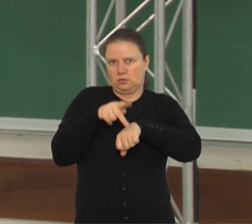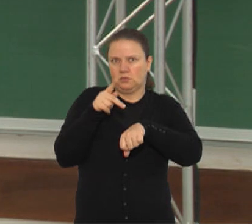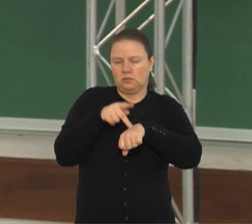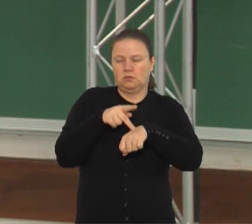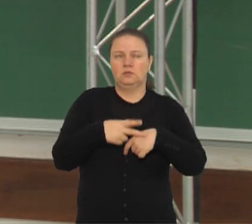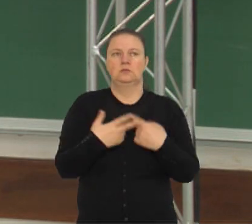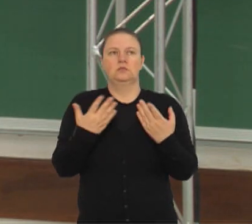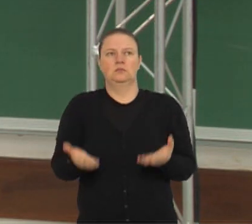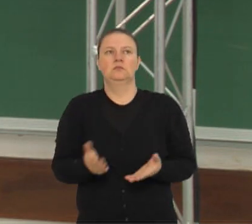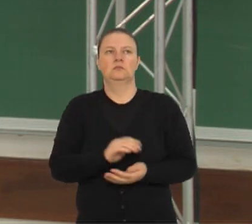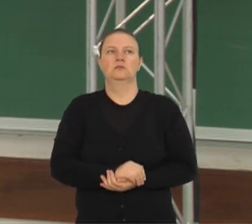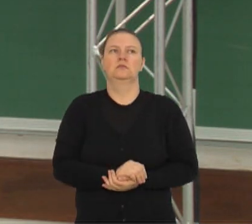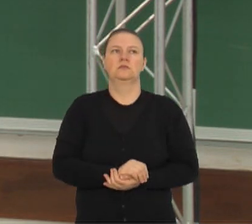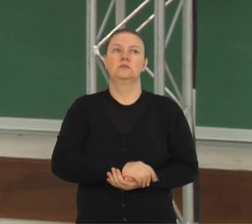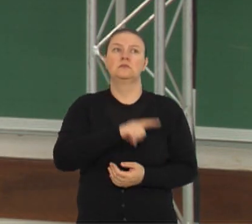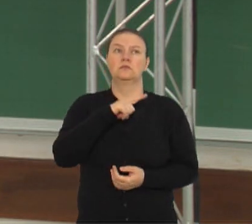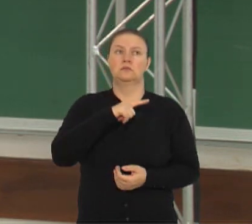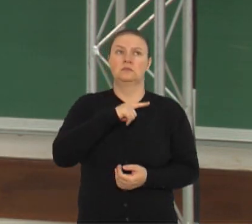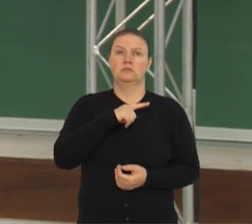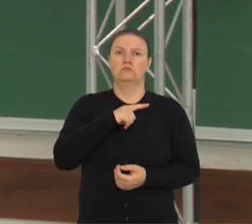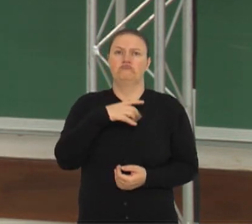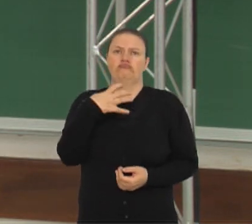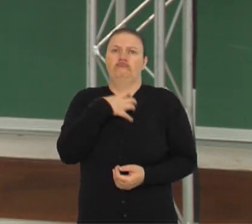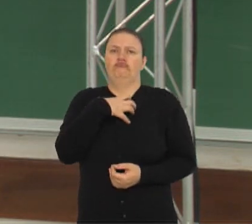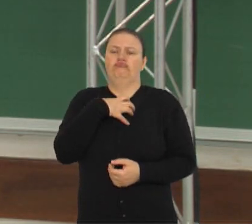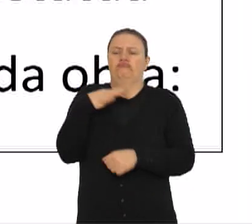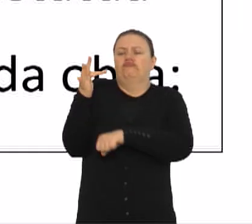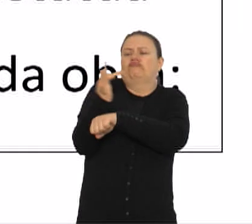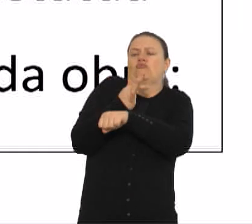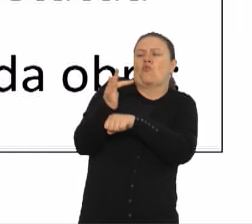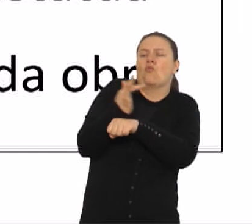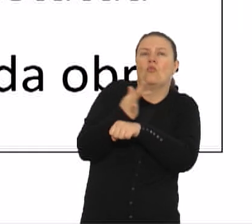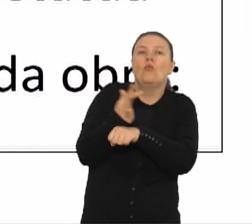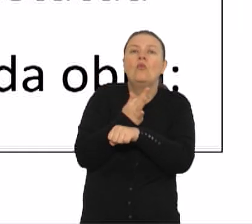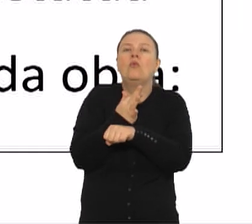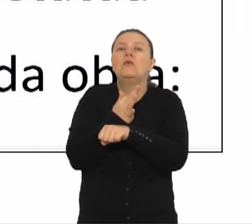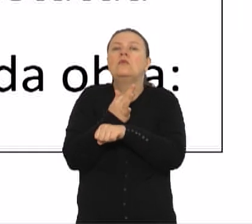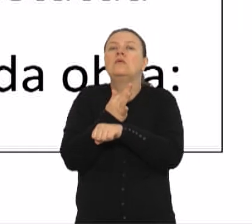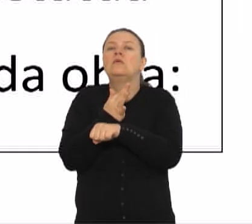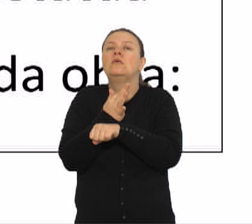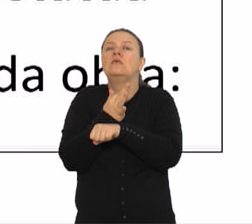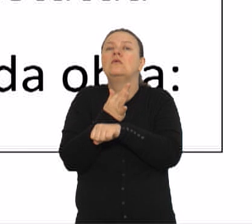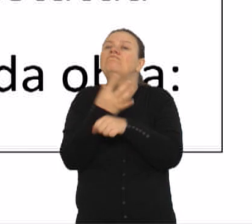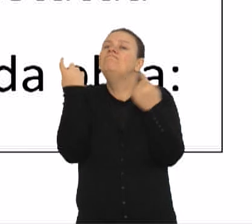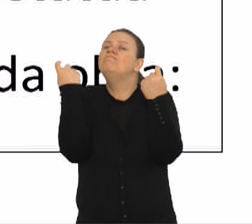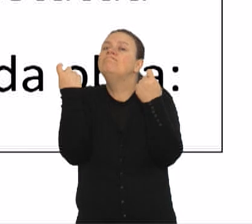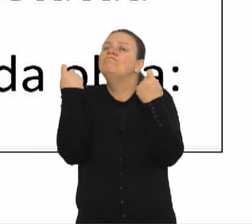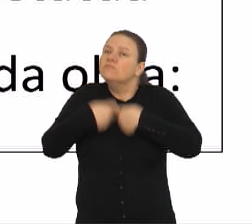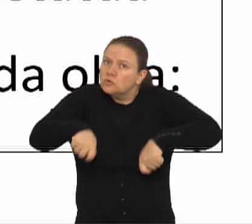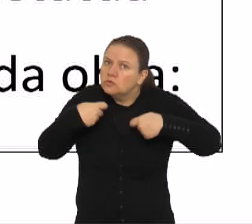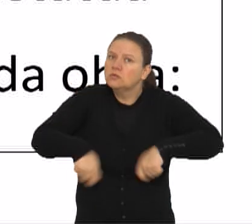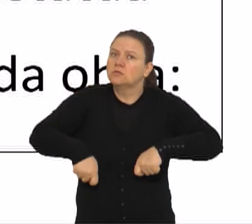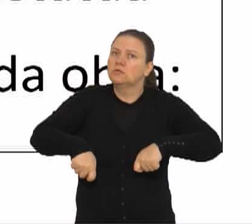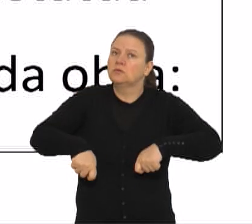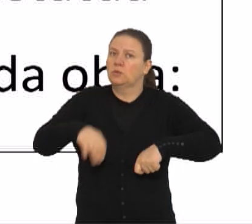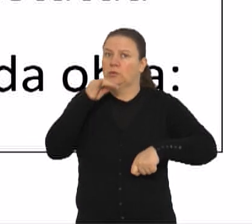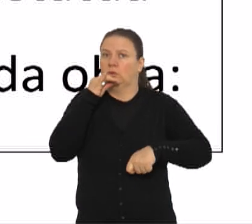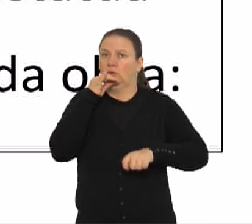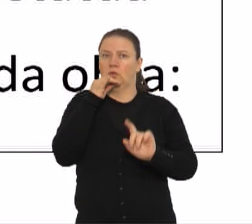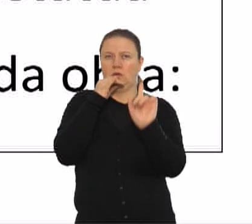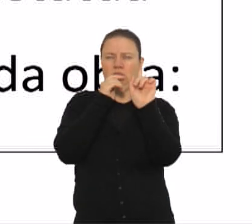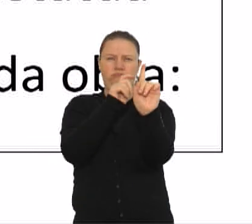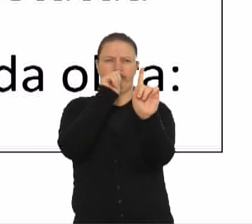escultor. Temos a causa formal, é aquilo que a coisa tende a ser, a forma que a estátua